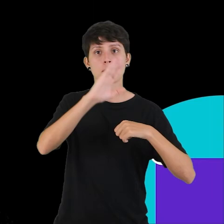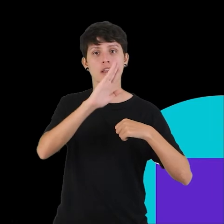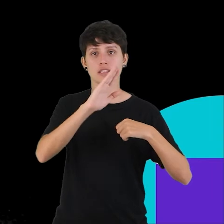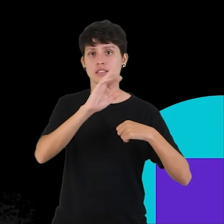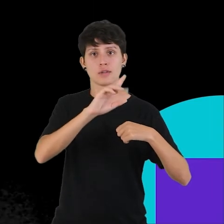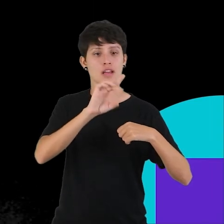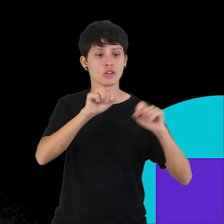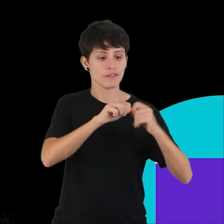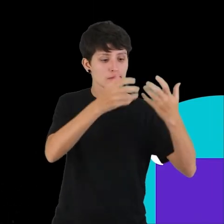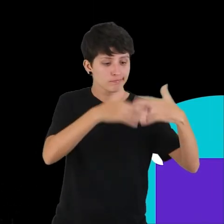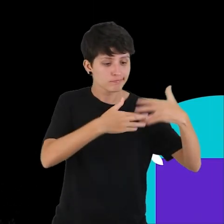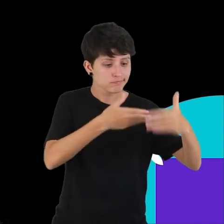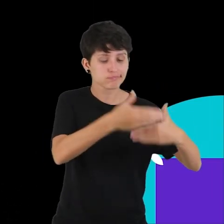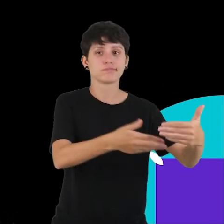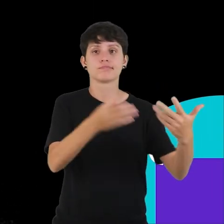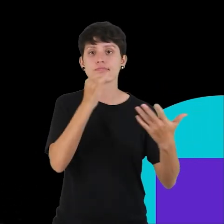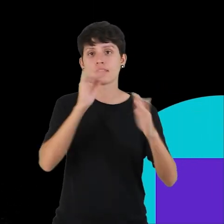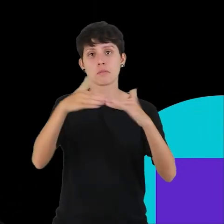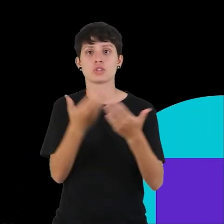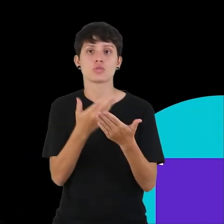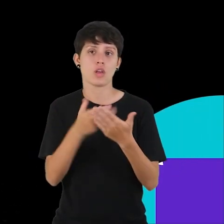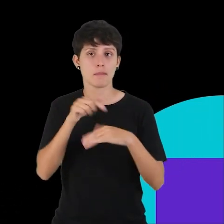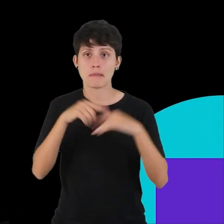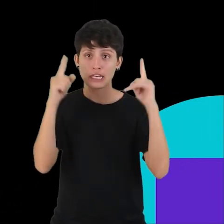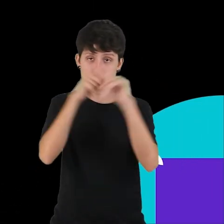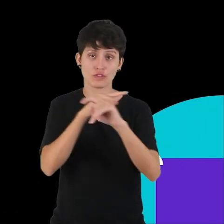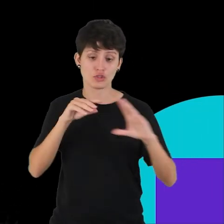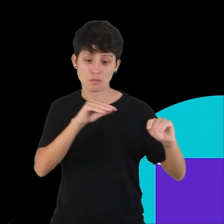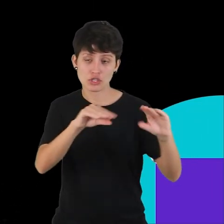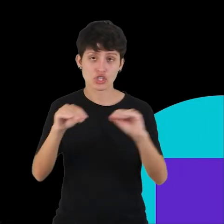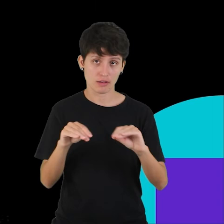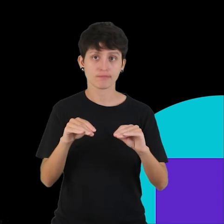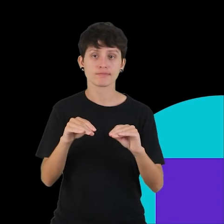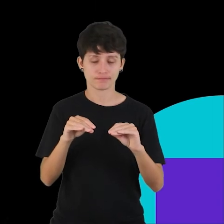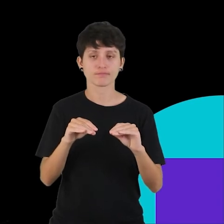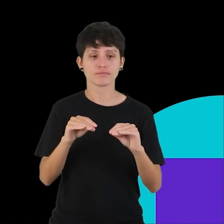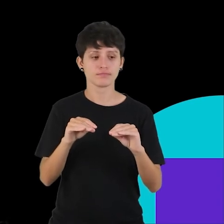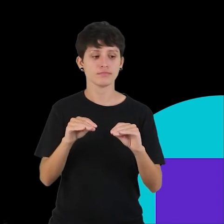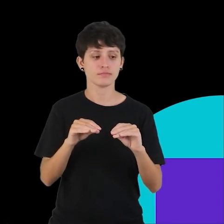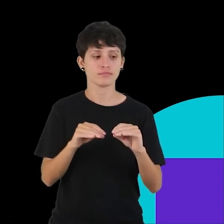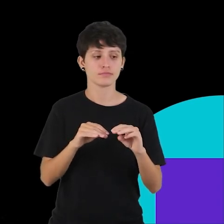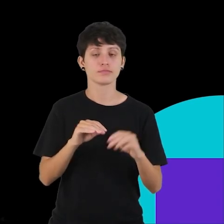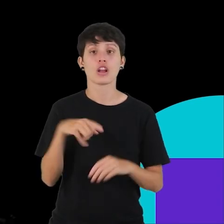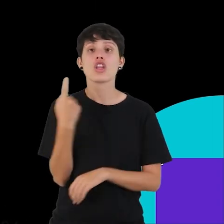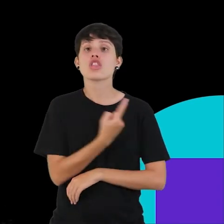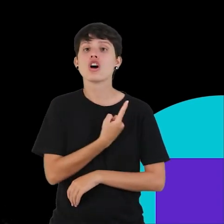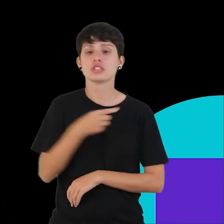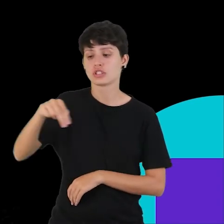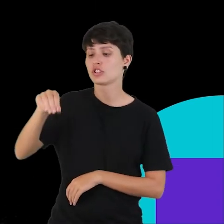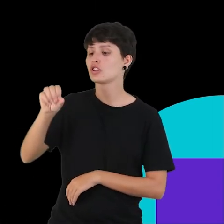a função que o sistema cumpre. Então, vou dar aqui um exemplo de um sistema. Uma escola. Uma escola é um